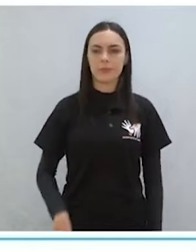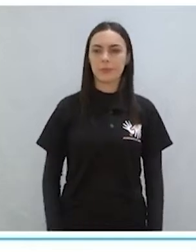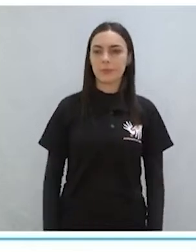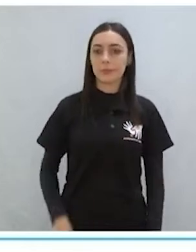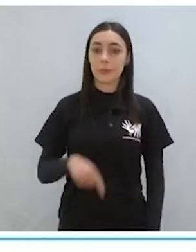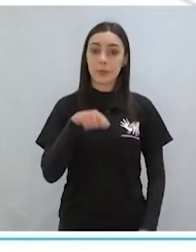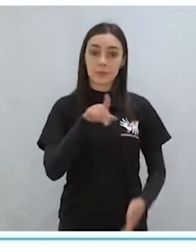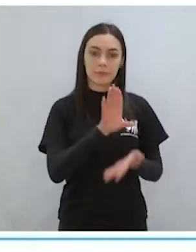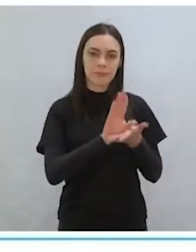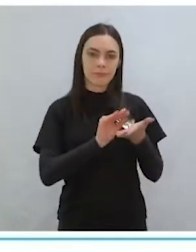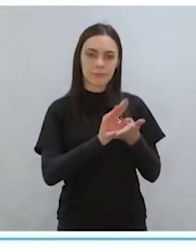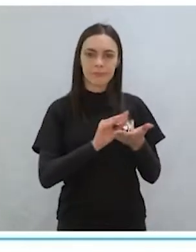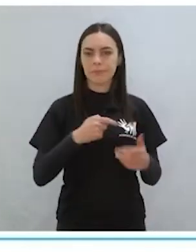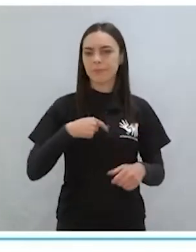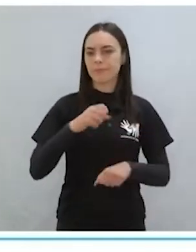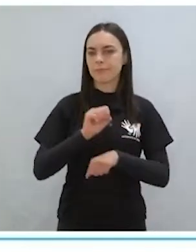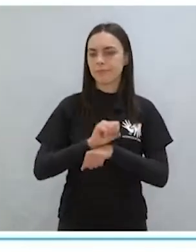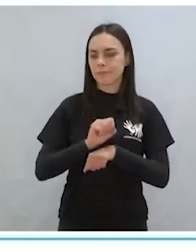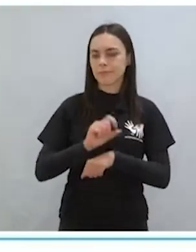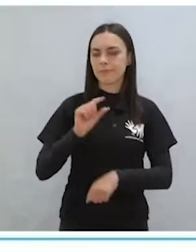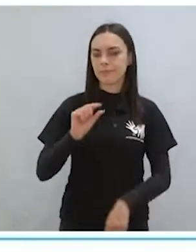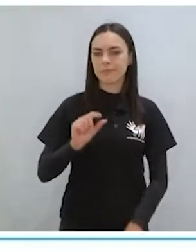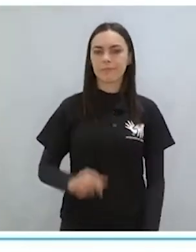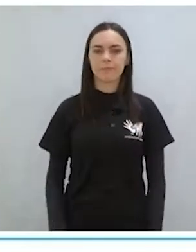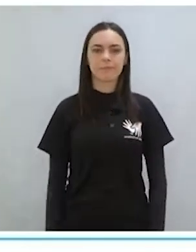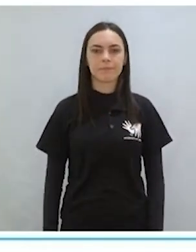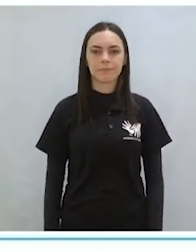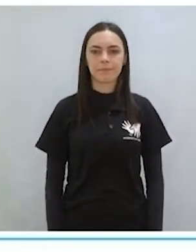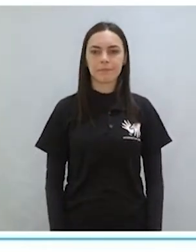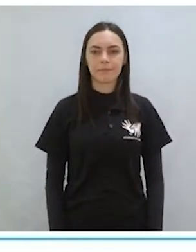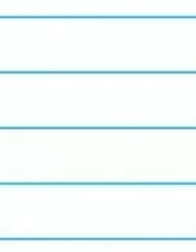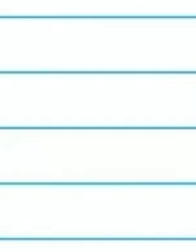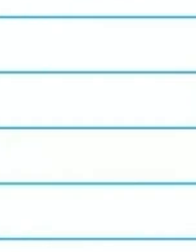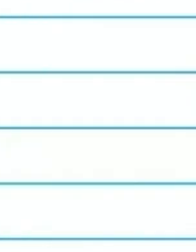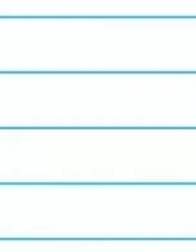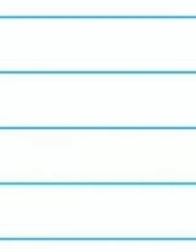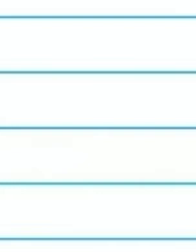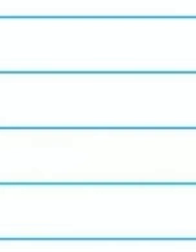portuguesa. Enquanto vocês registram, eu aguardo mais um pouquinho.